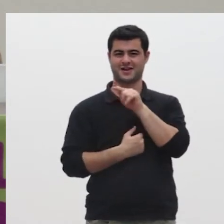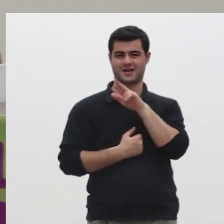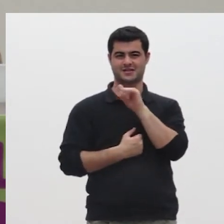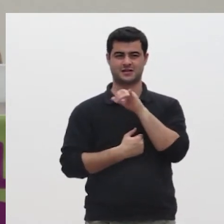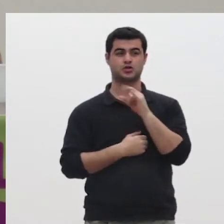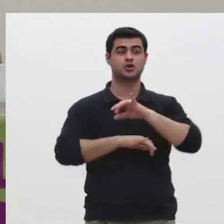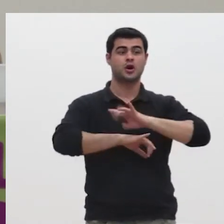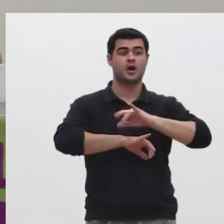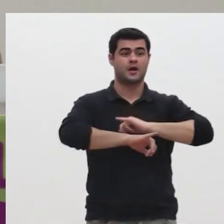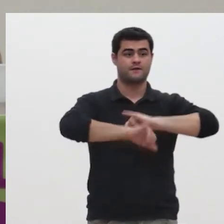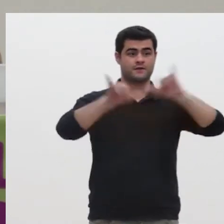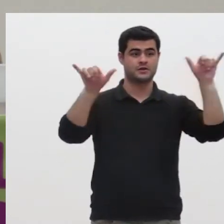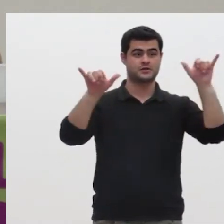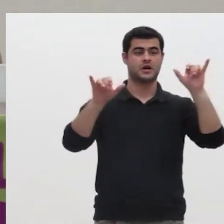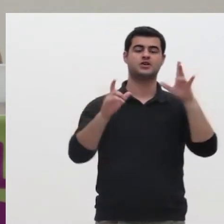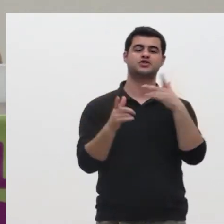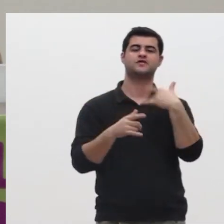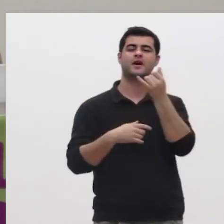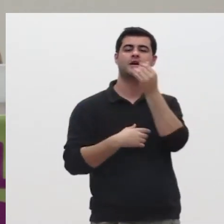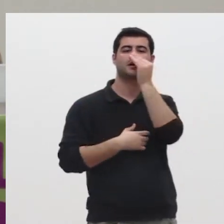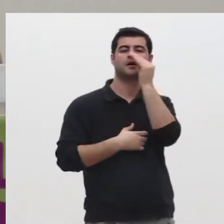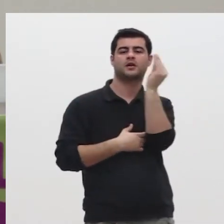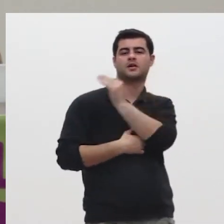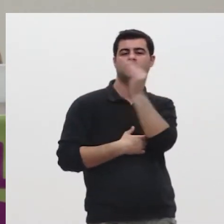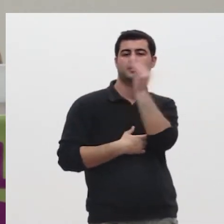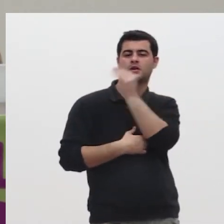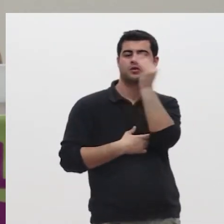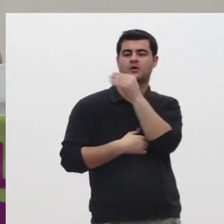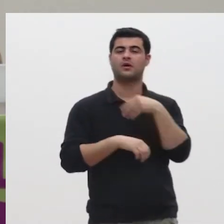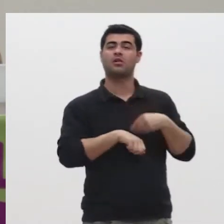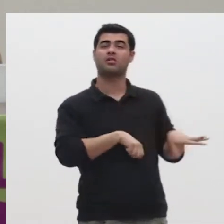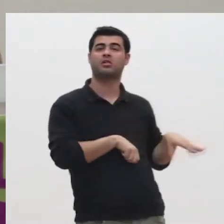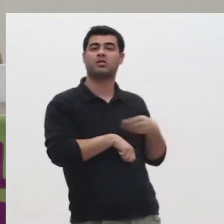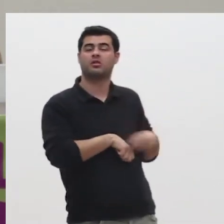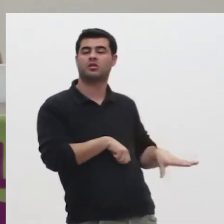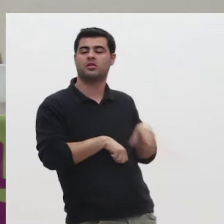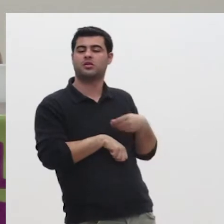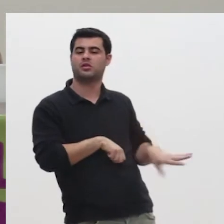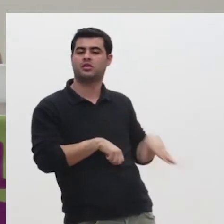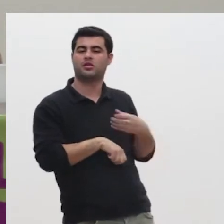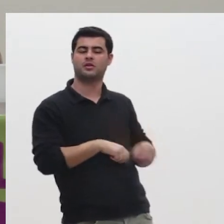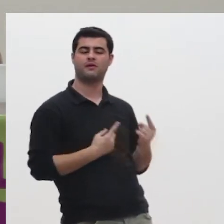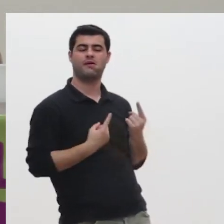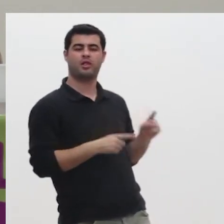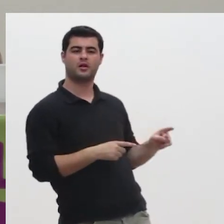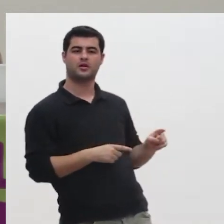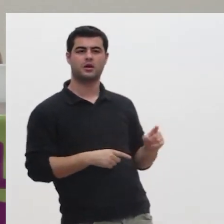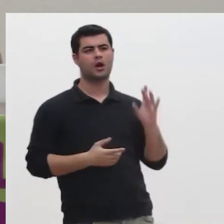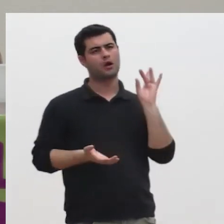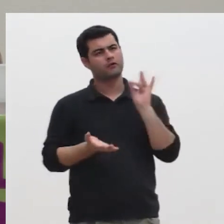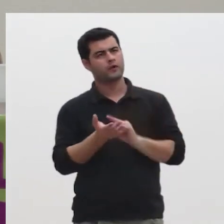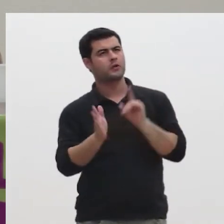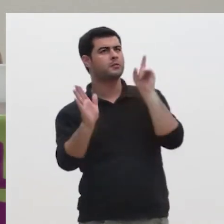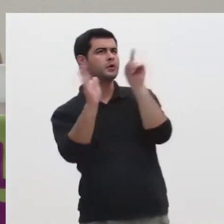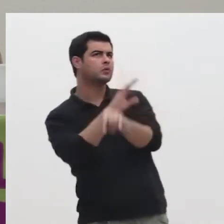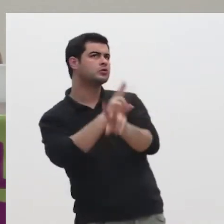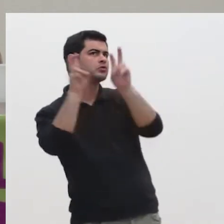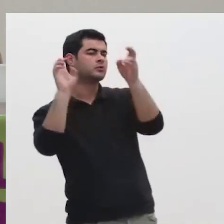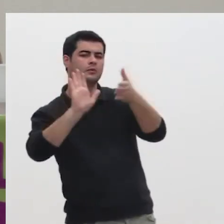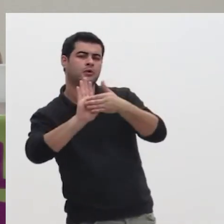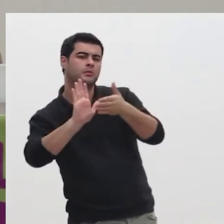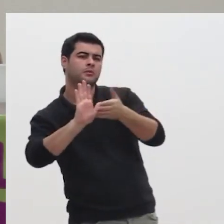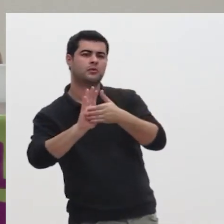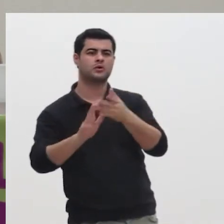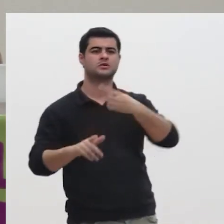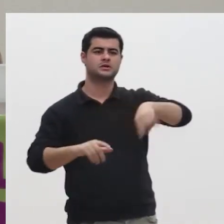público. A gente vai ignorar as indiretas, chapa a professora Graciela, esse tipo de coisa, porque a pergunta era concreta, sobre uma proposta. Eu sei que a